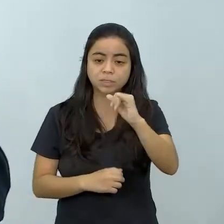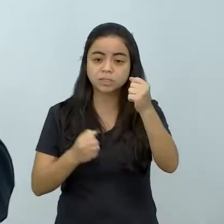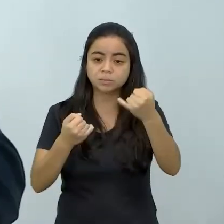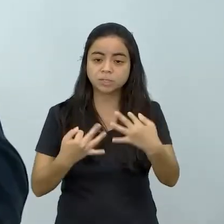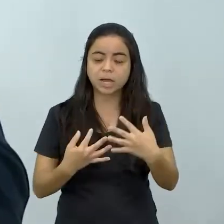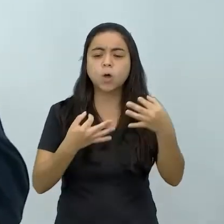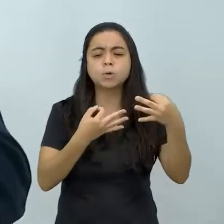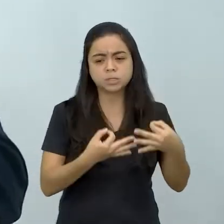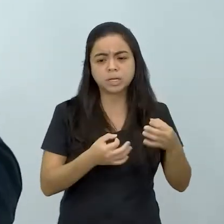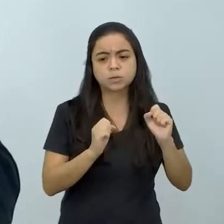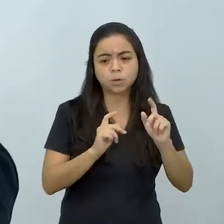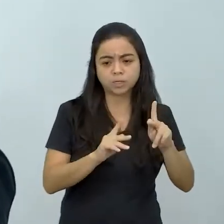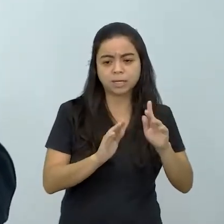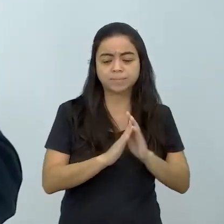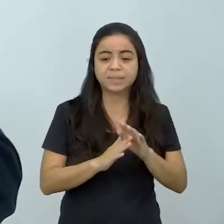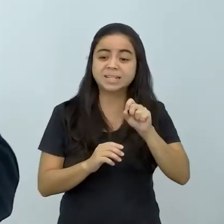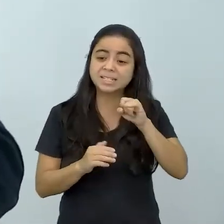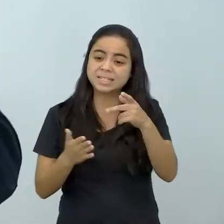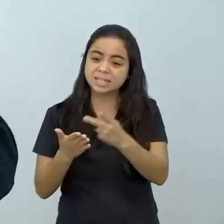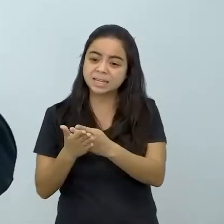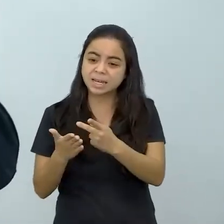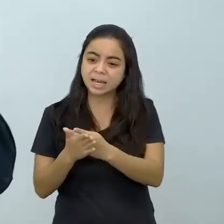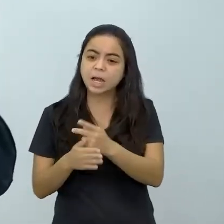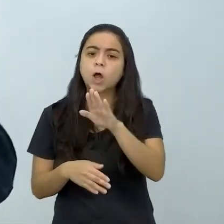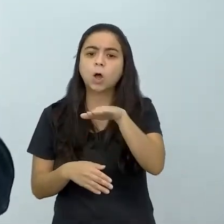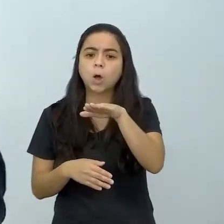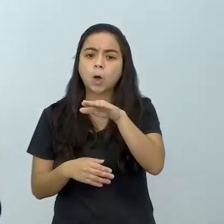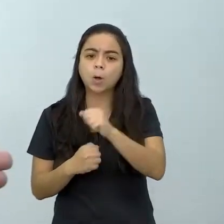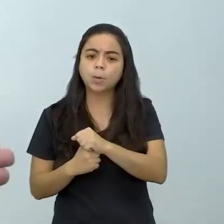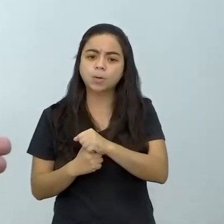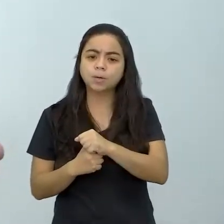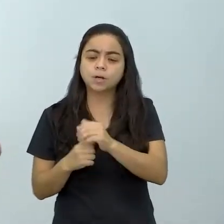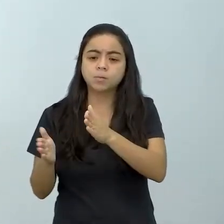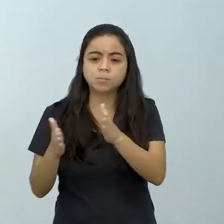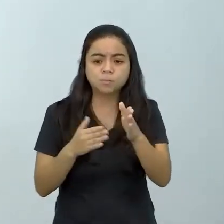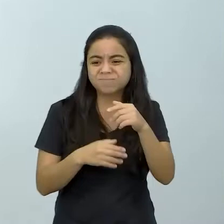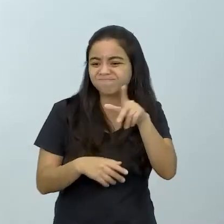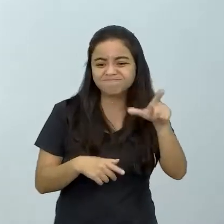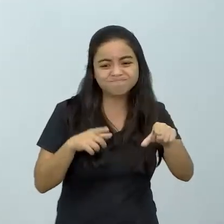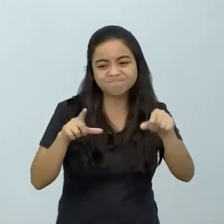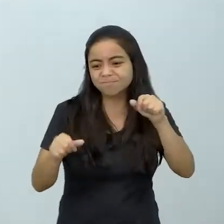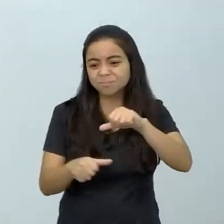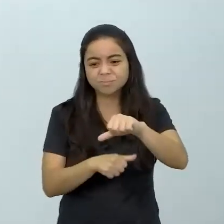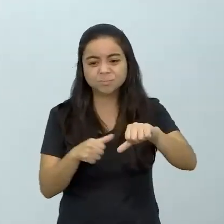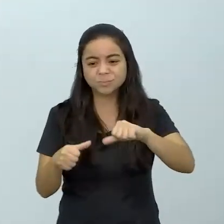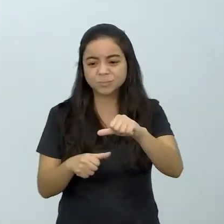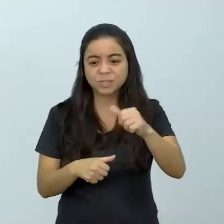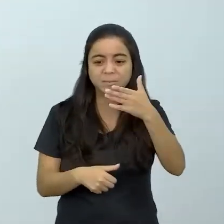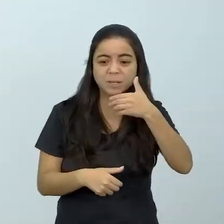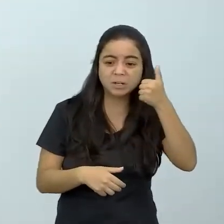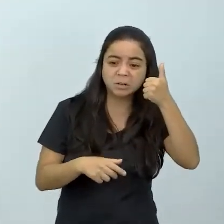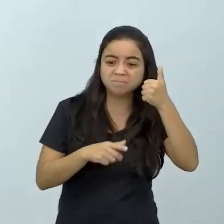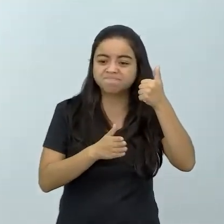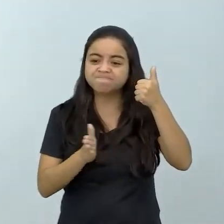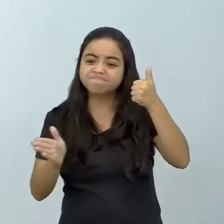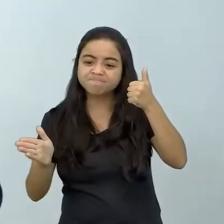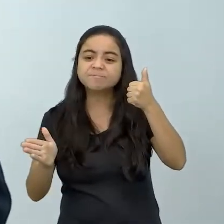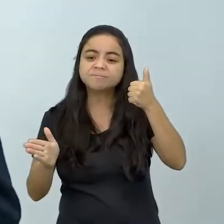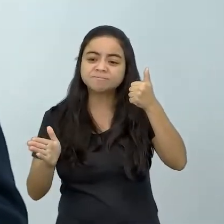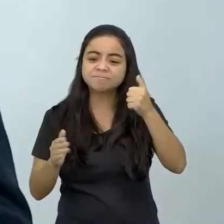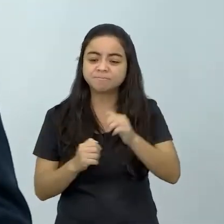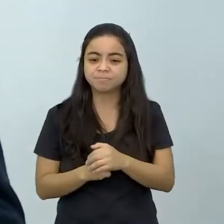por aqui se tiver alguma coisa que precisar para uma professora só olha talvez aqui seja melhor você fazer tal coisa mudar esse